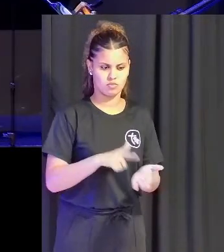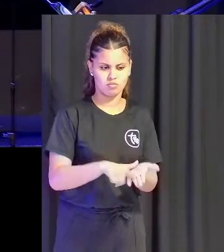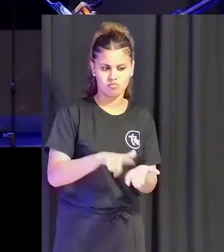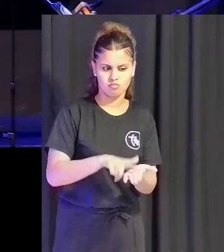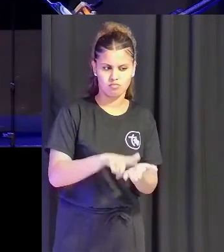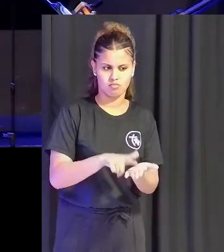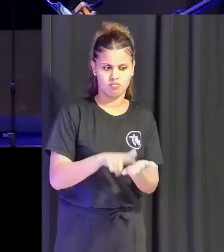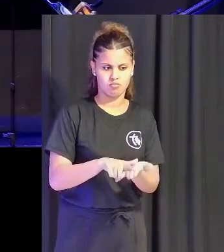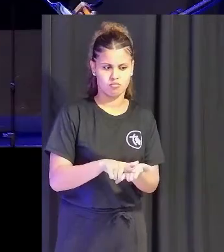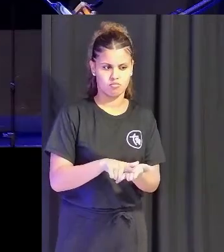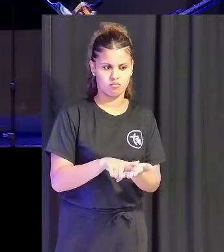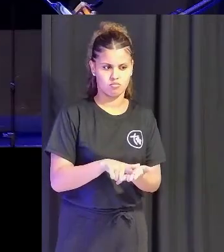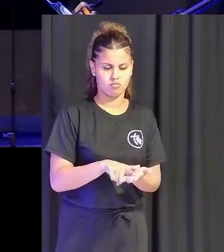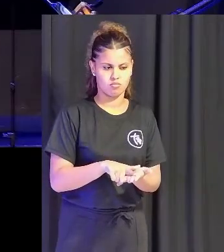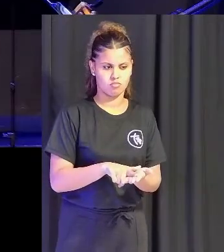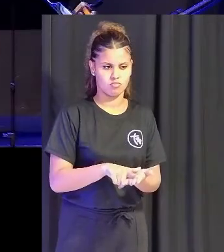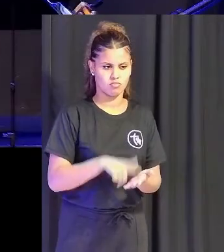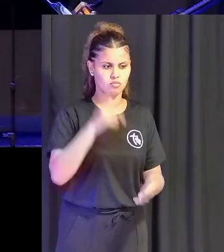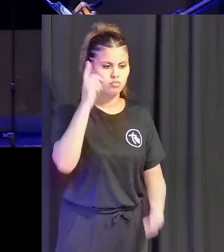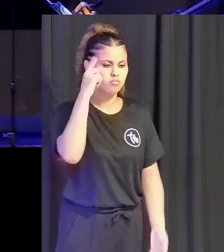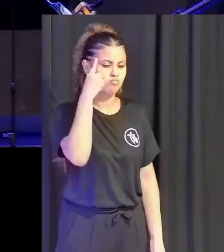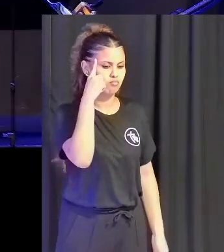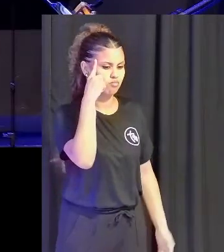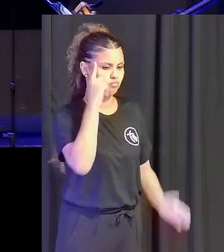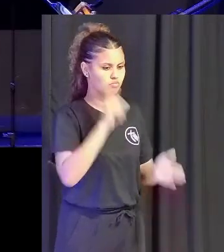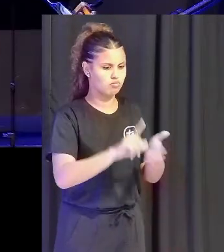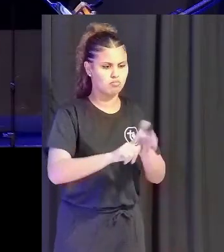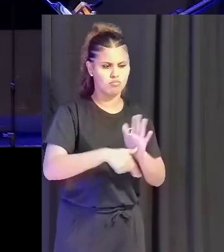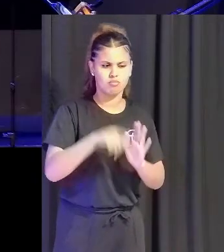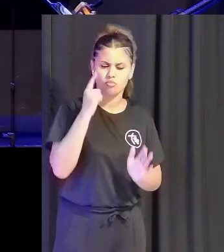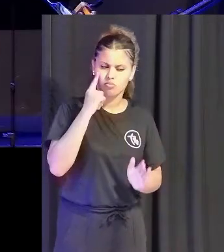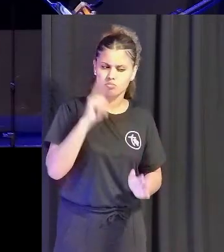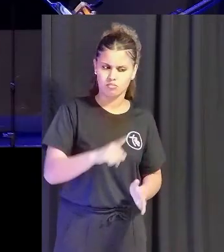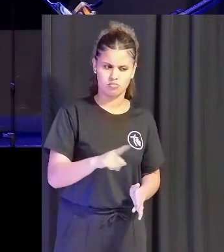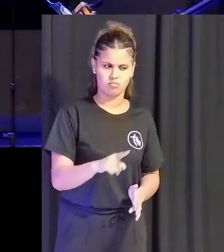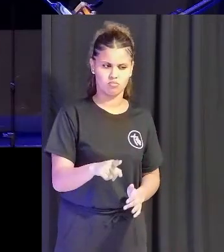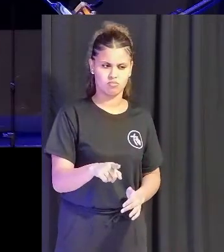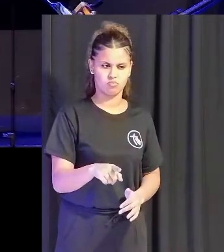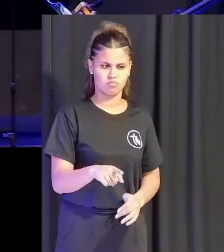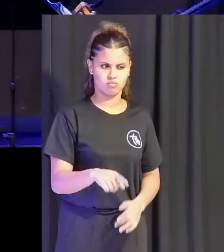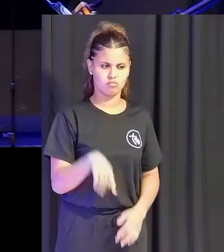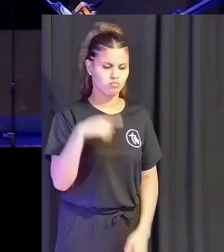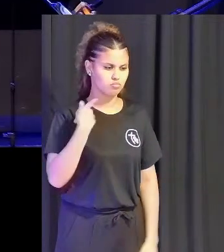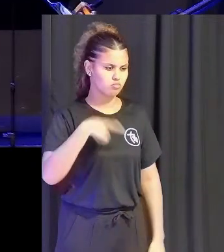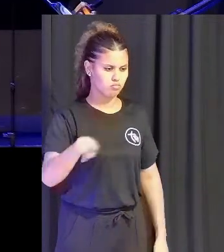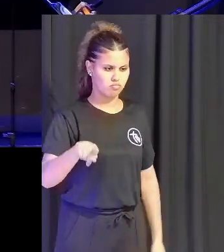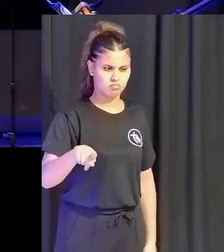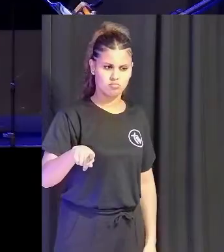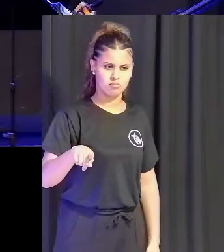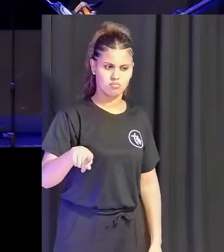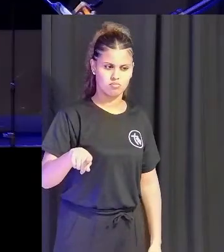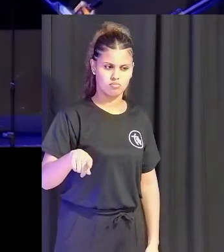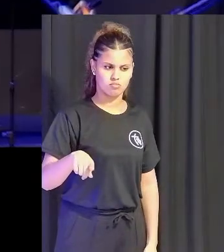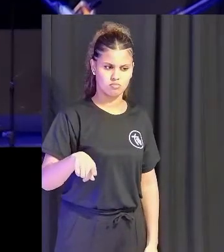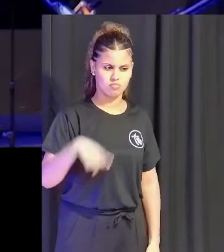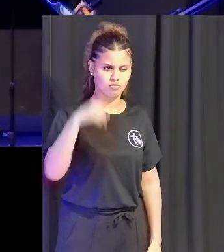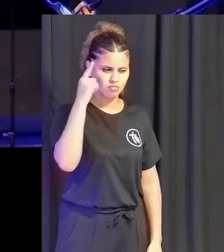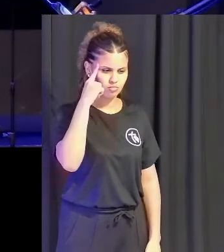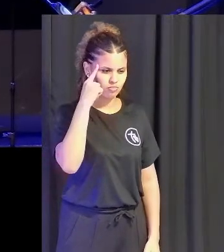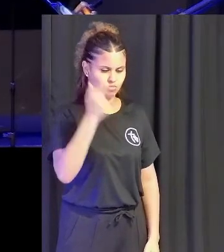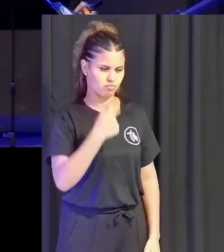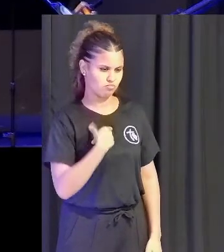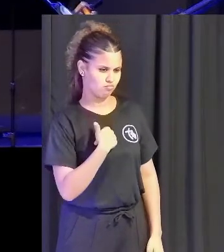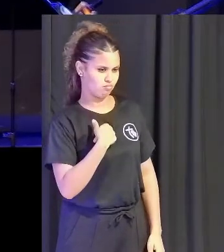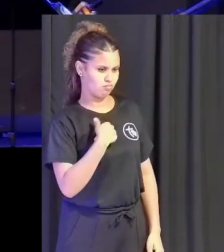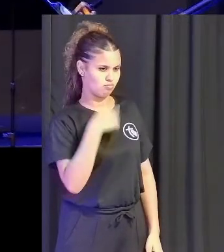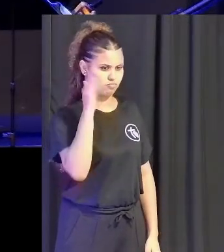ele tem o QR Code e ele vai poder olhar. Daí a gente voltou a atravessar a rua. Daí eu pensei, eu sei alguma coisa de Libras para o minuto de